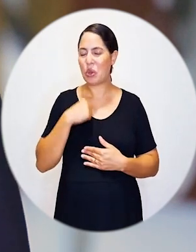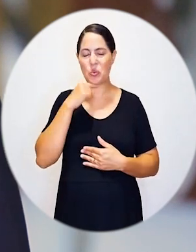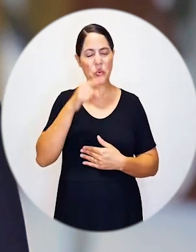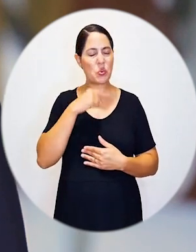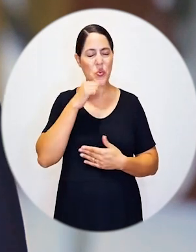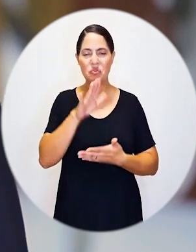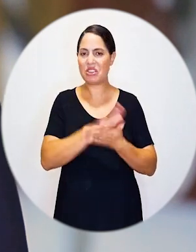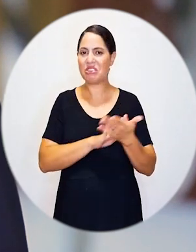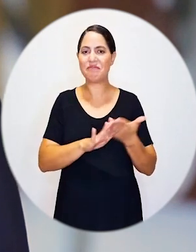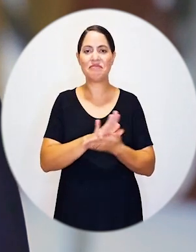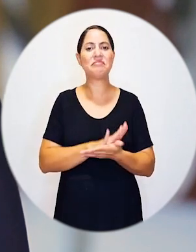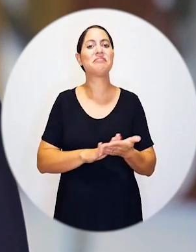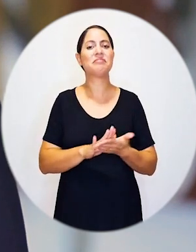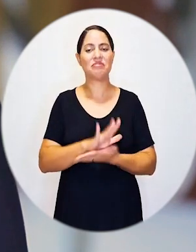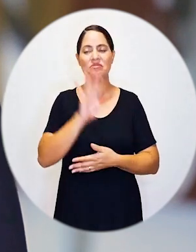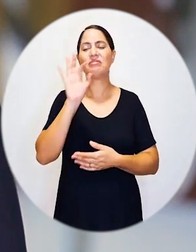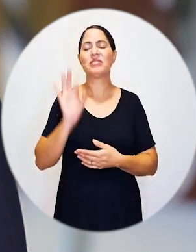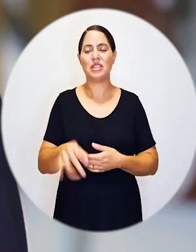reflexo